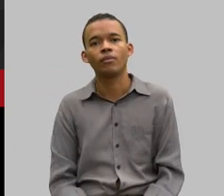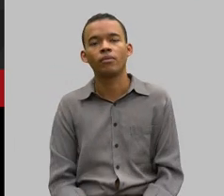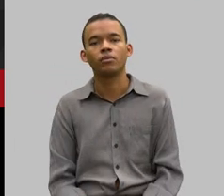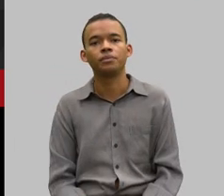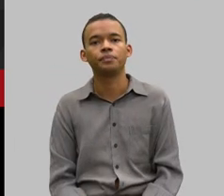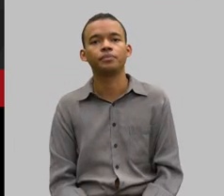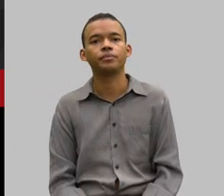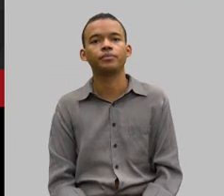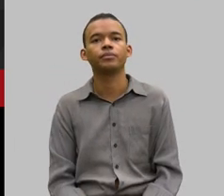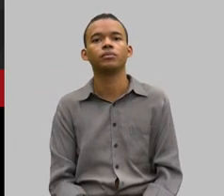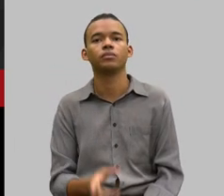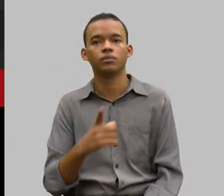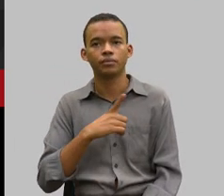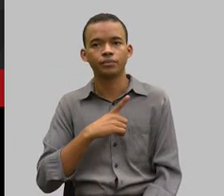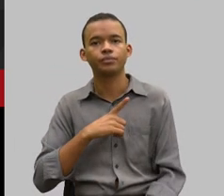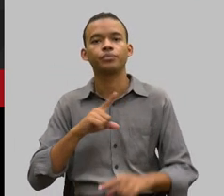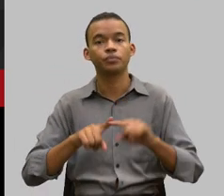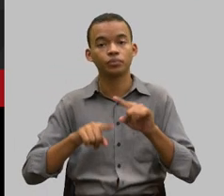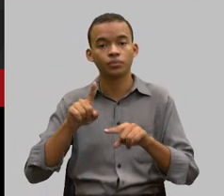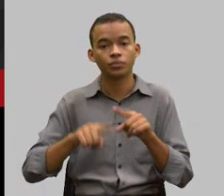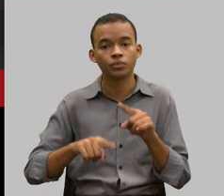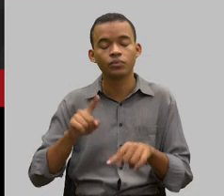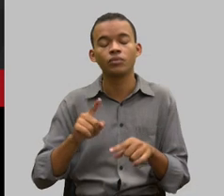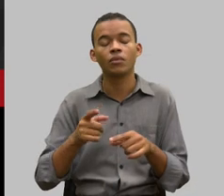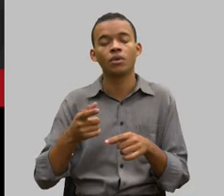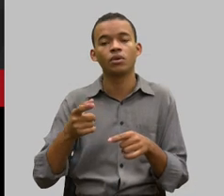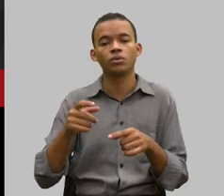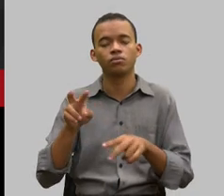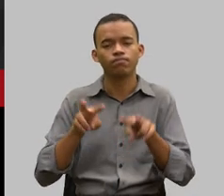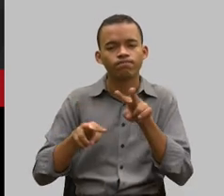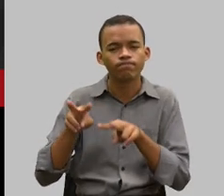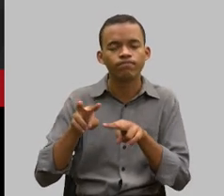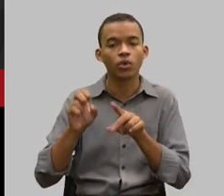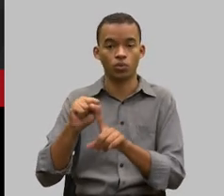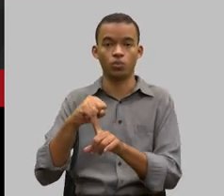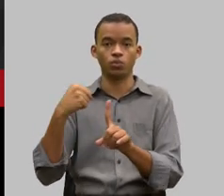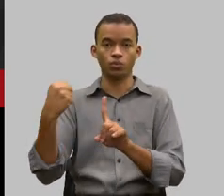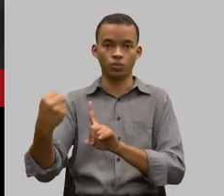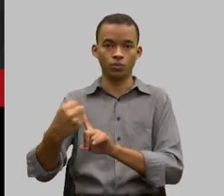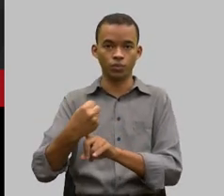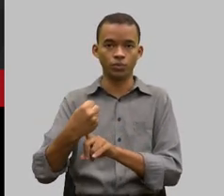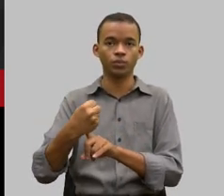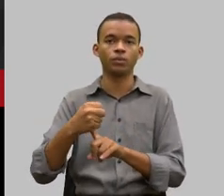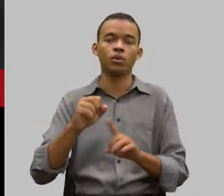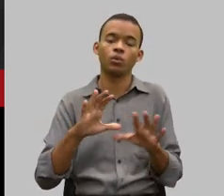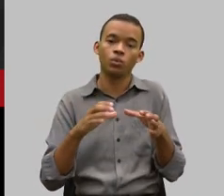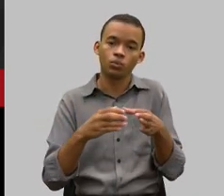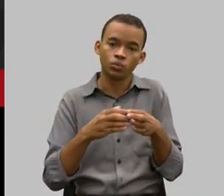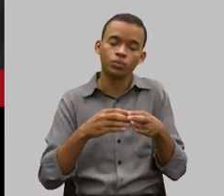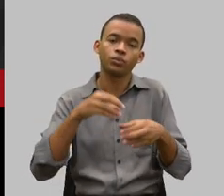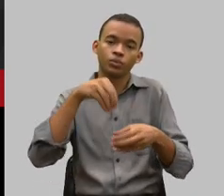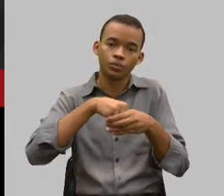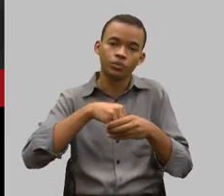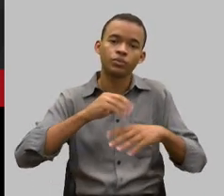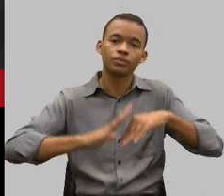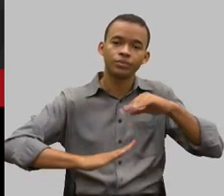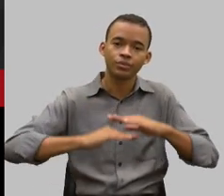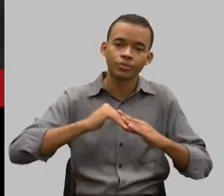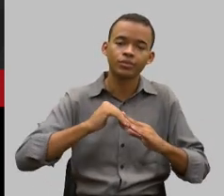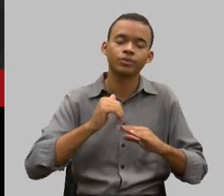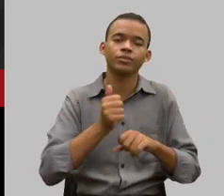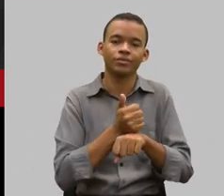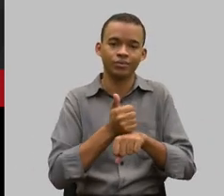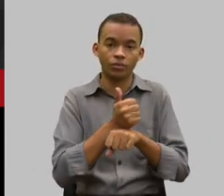ferramentas de controle social que é a comissão editorial que é composta por servidores da própria Mc que